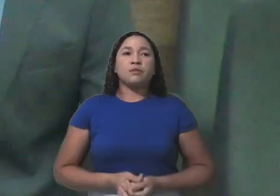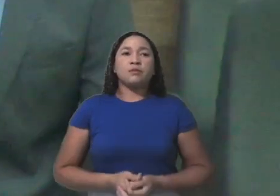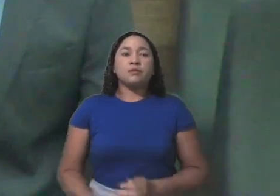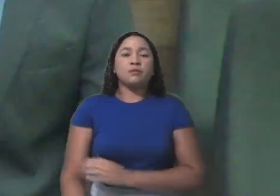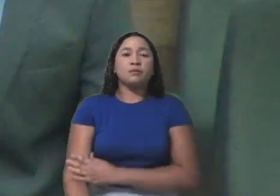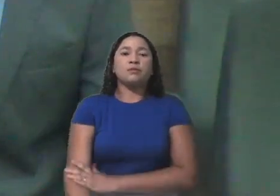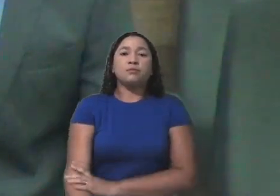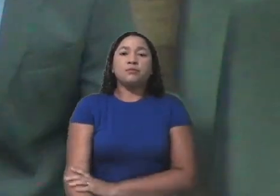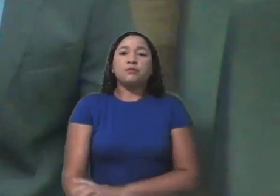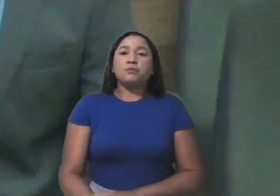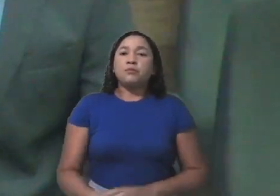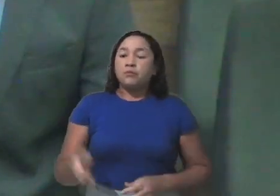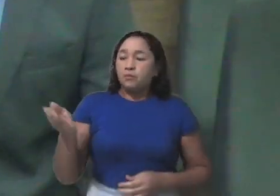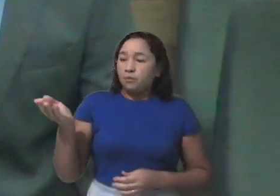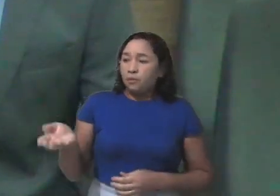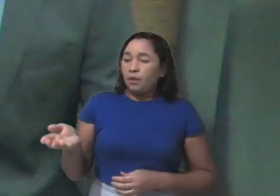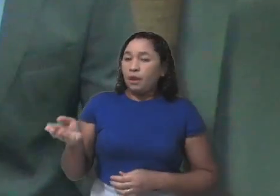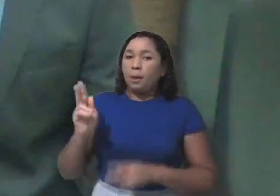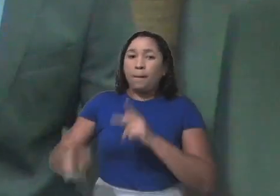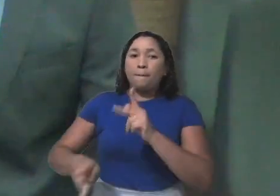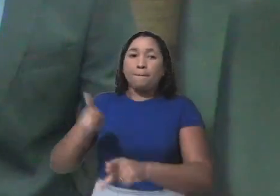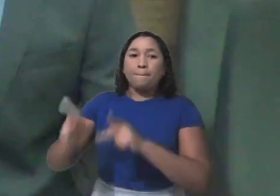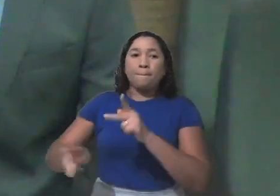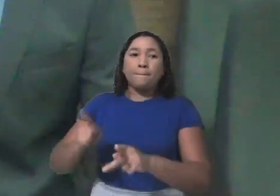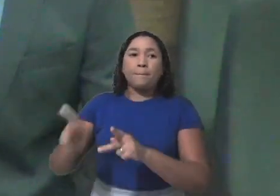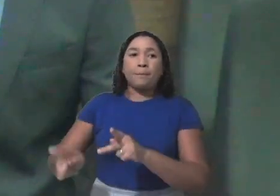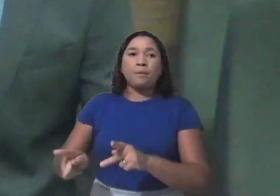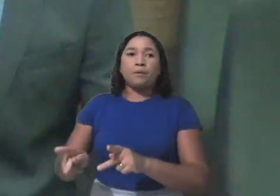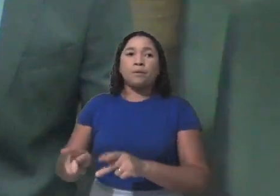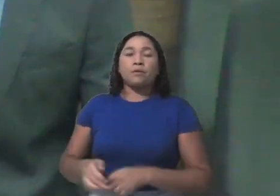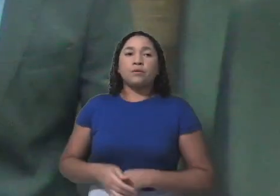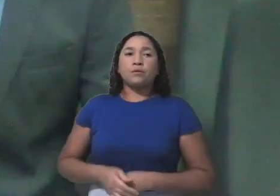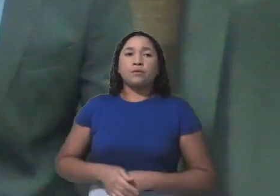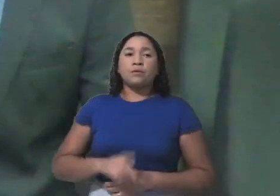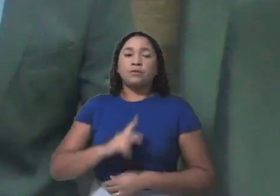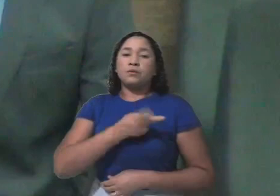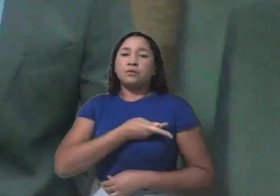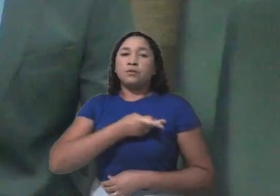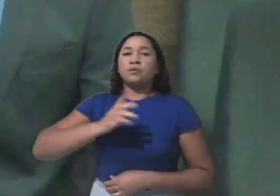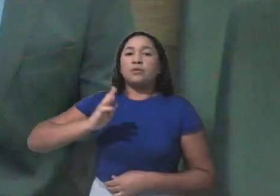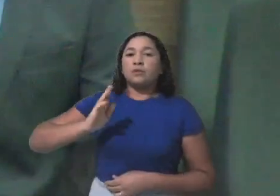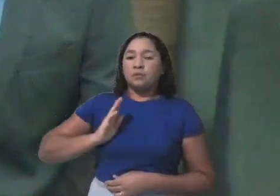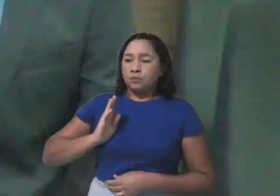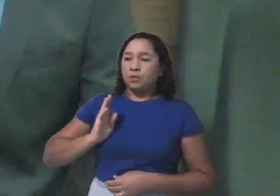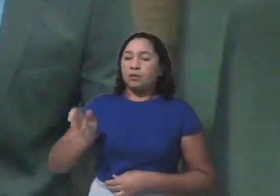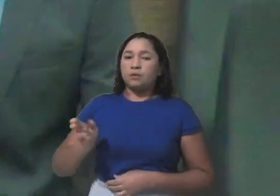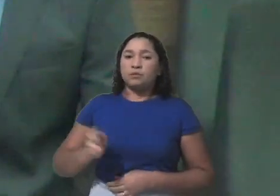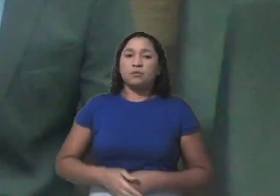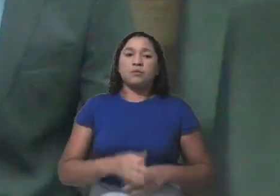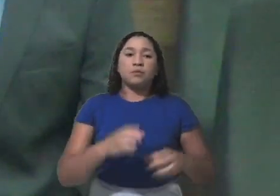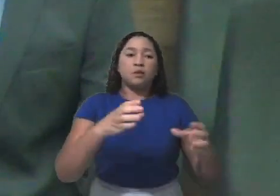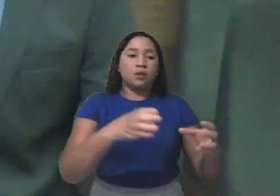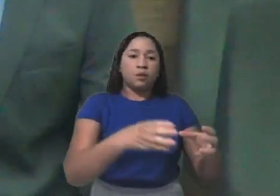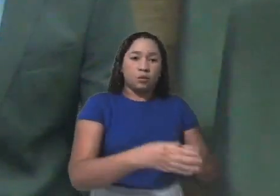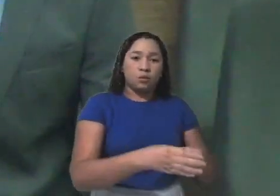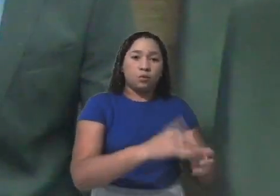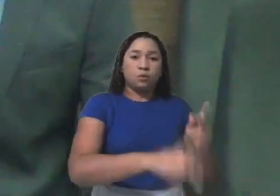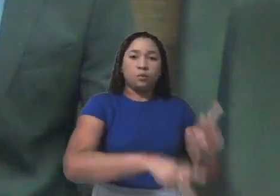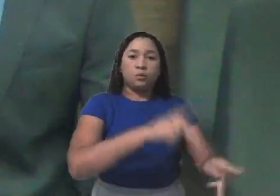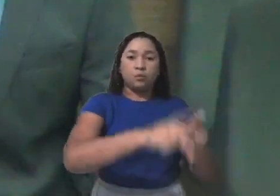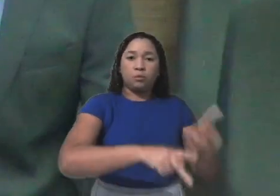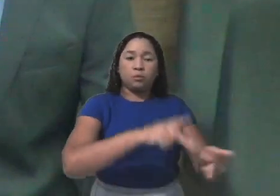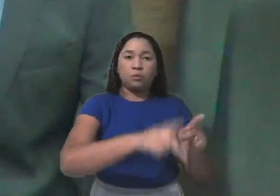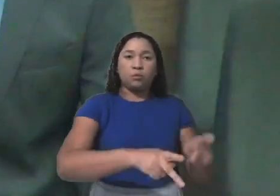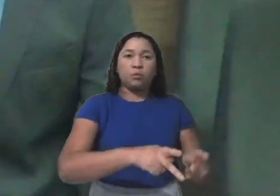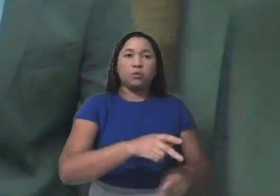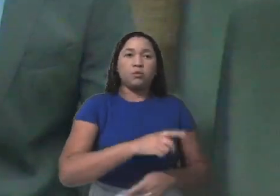os gentios. Nós somos gentios, nós fomos enxertados no povo hebreu. Quem